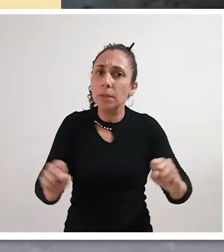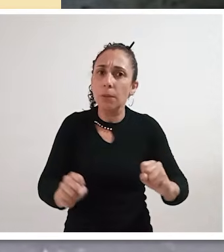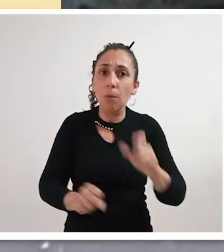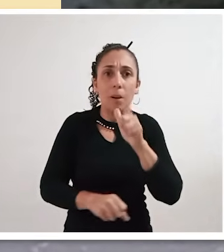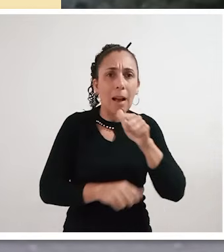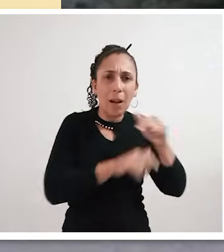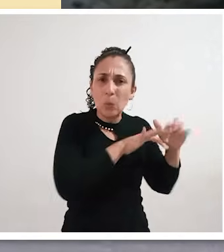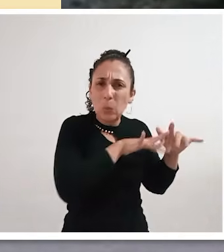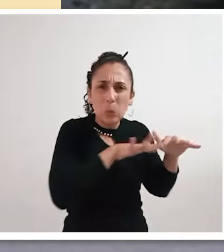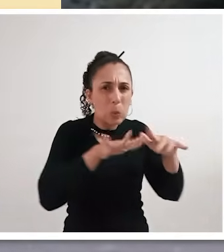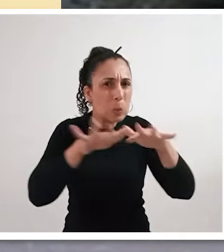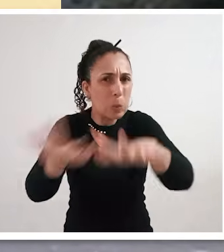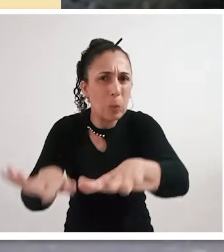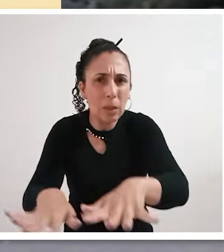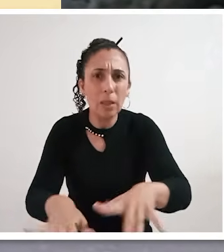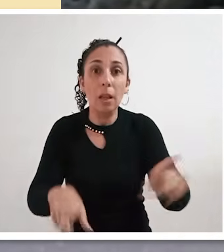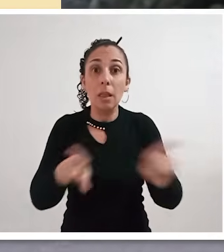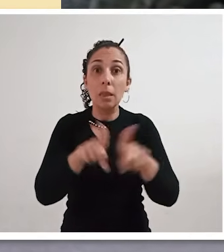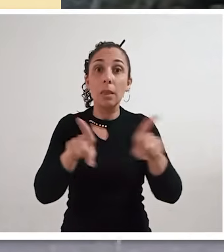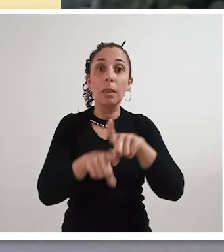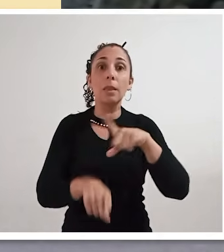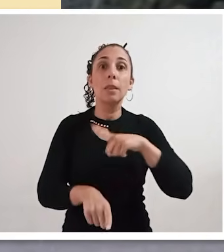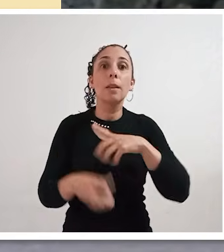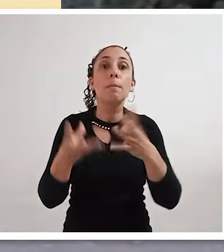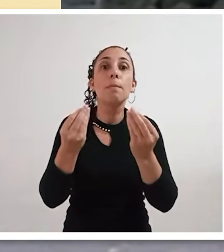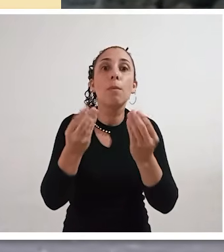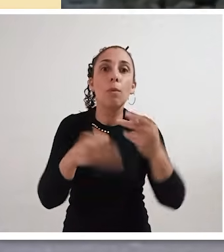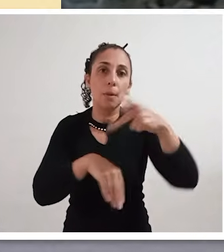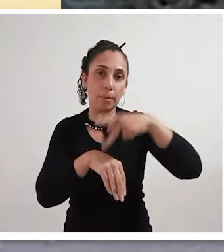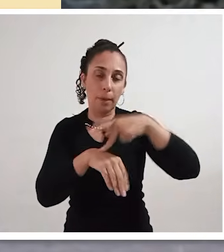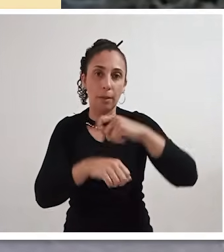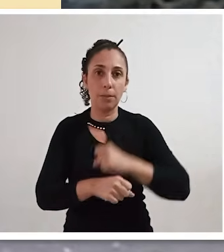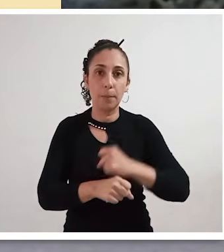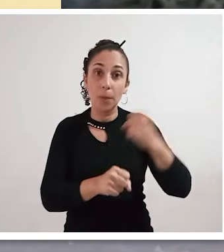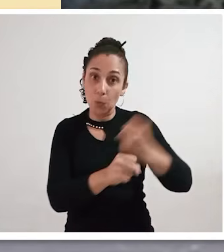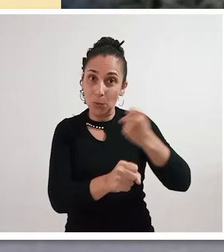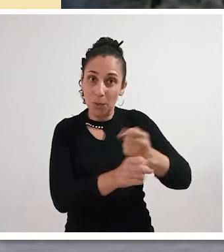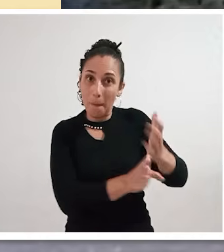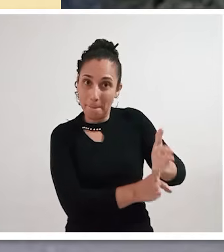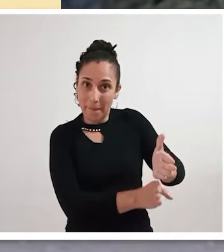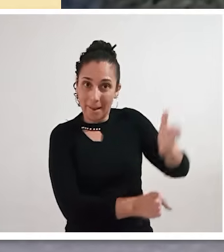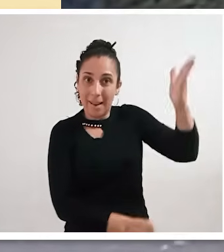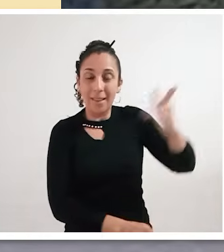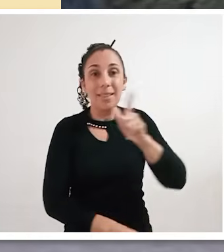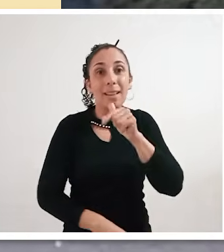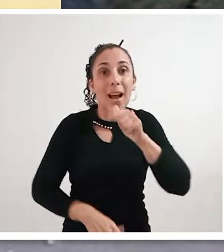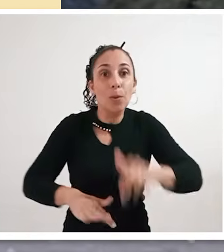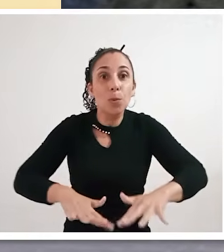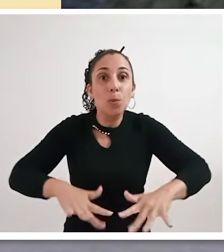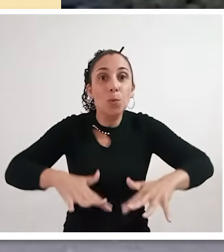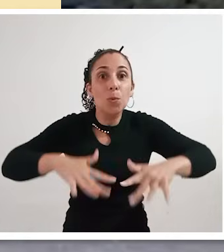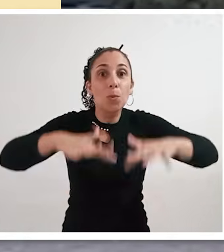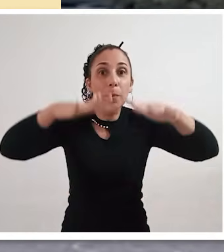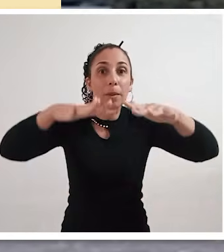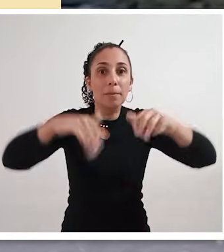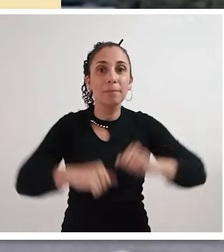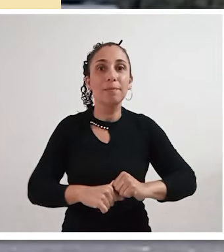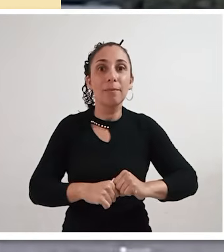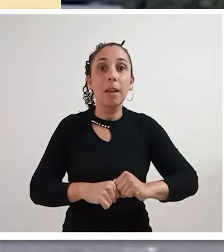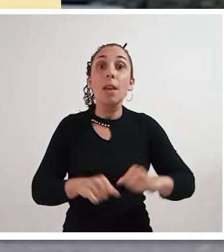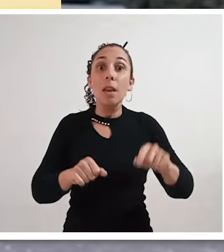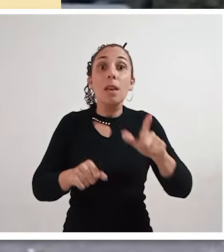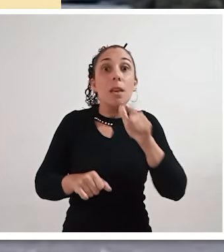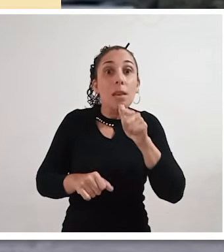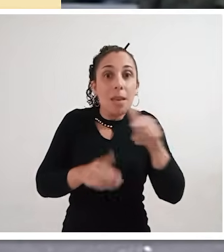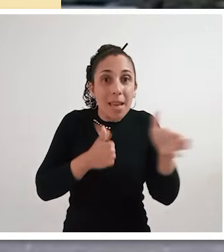vezes impossível, porque a correnteza era muito forte e também havia muitas pedras. Com a construção da barragem, o nível do